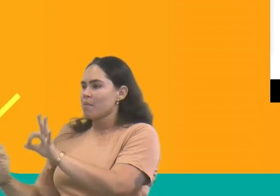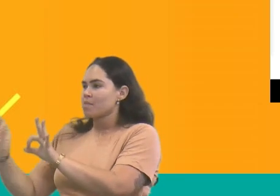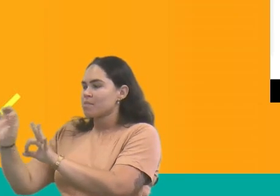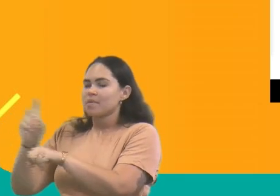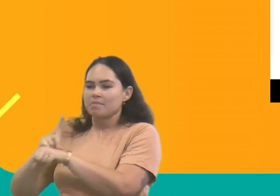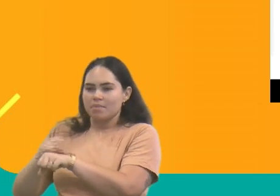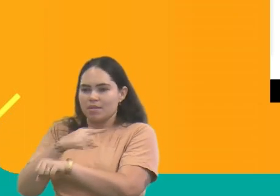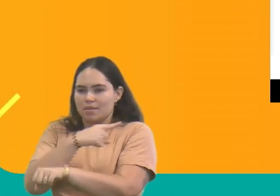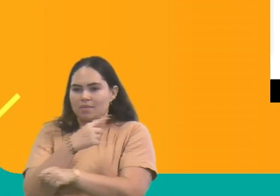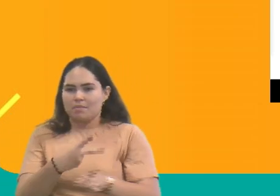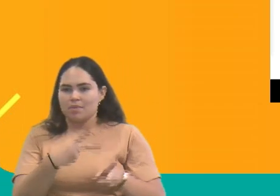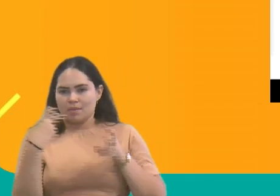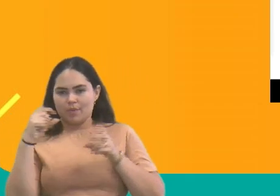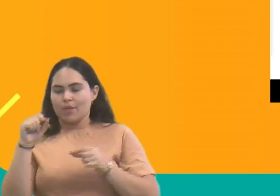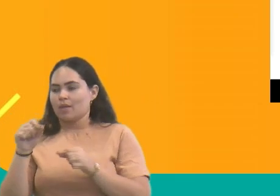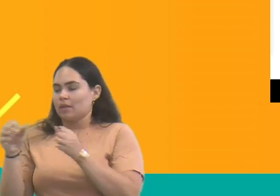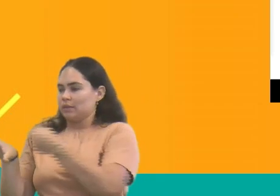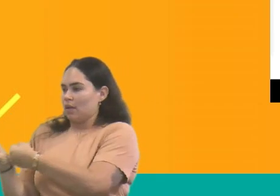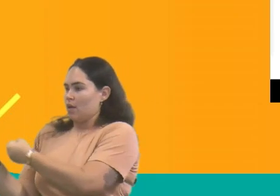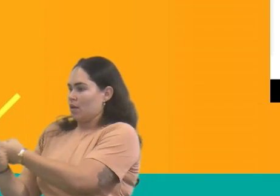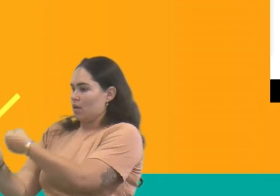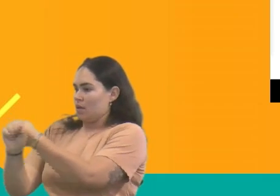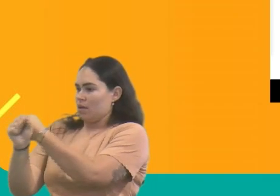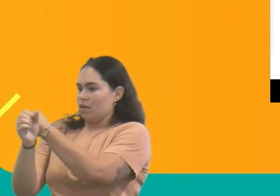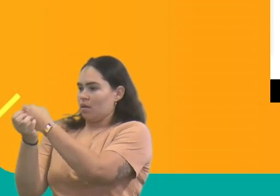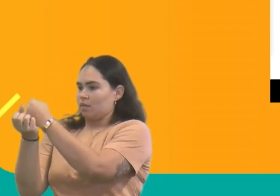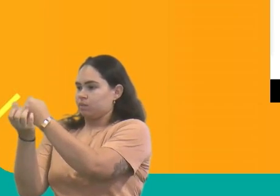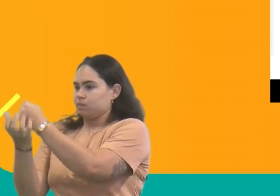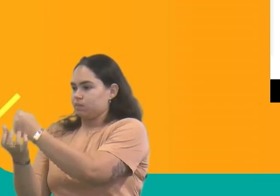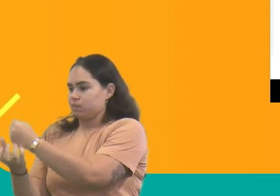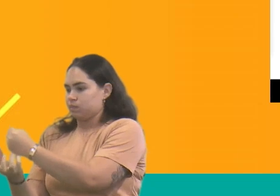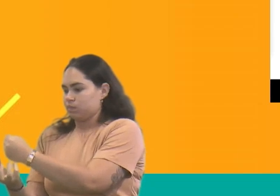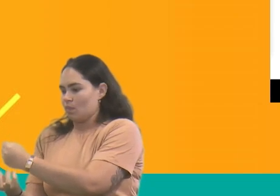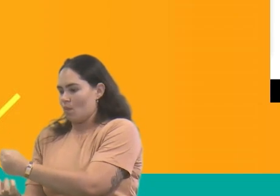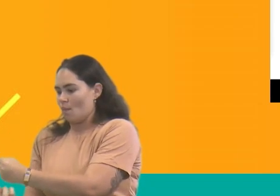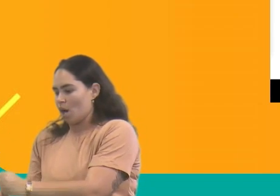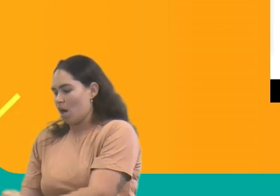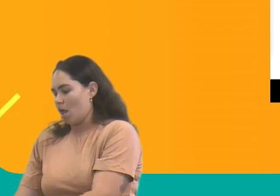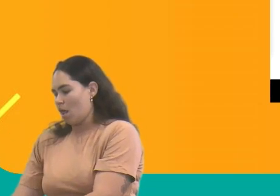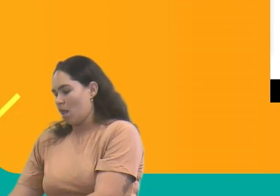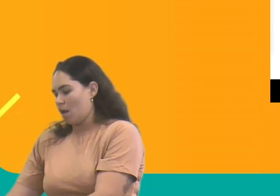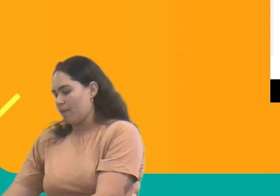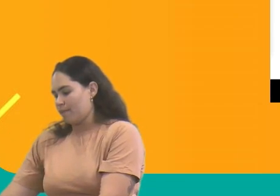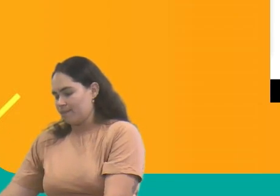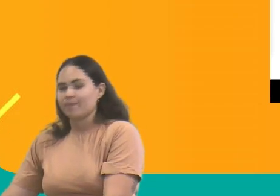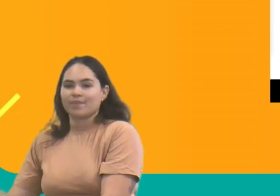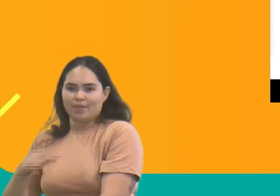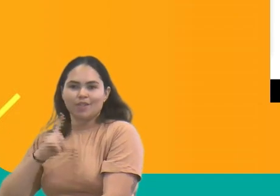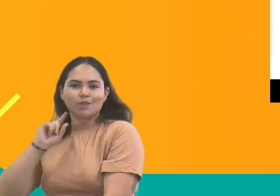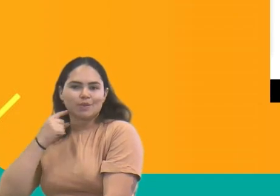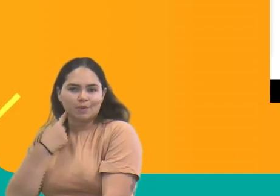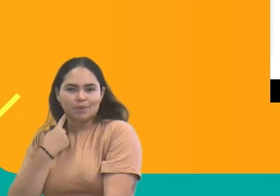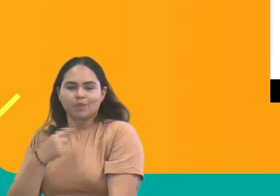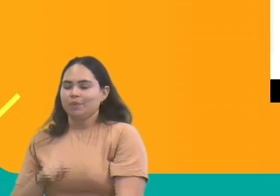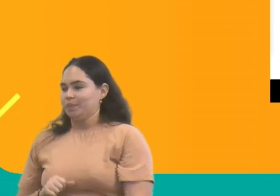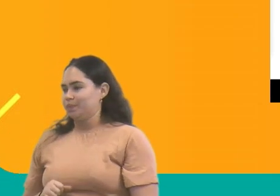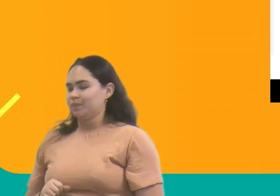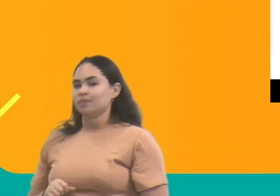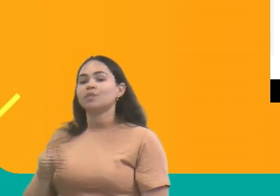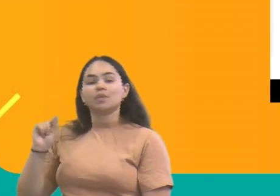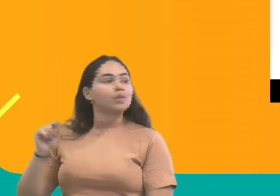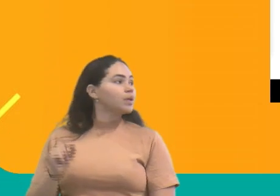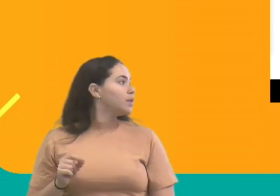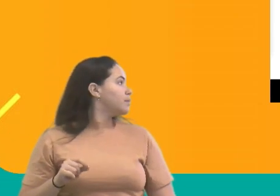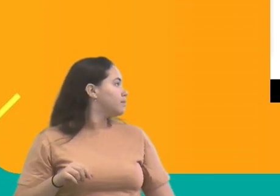flocos pesam e descem por decantação. A água já tirada, essa parte mais grossa, passa